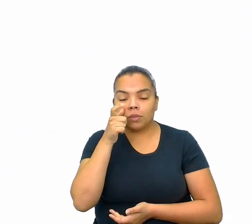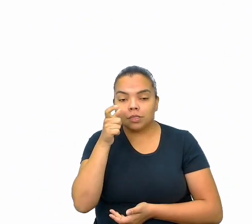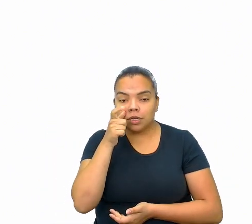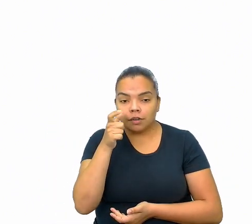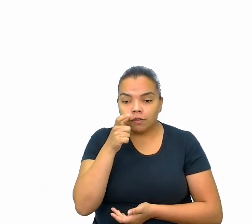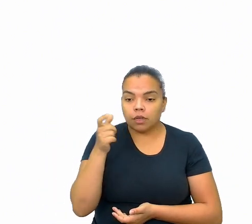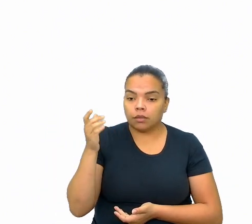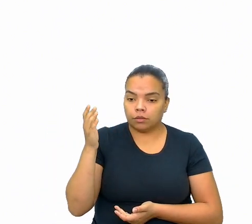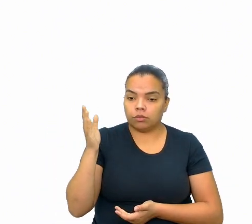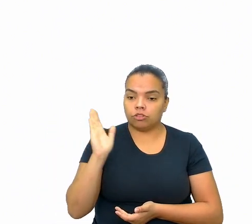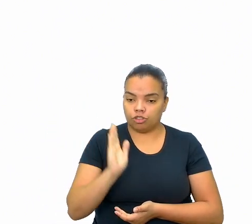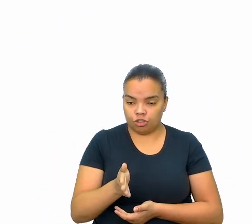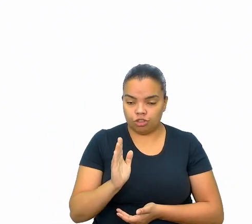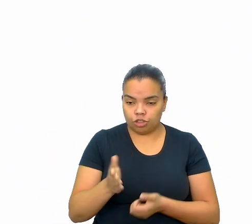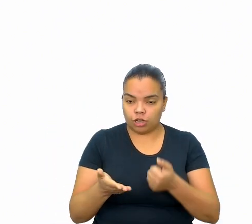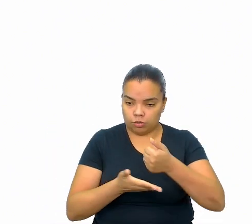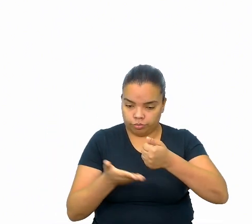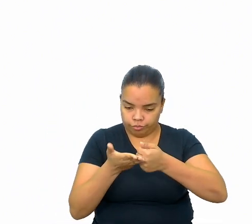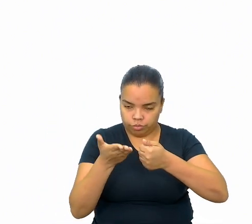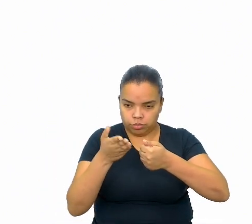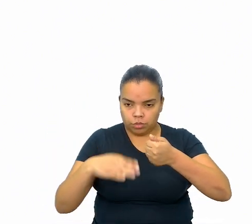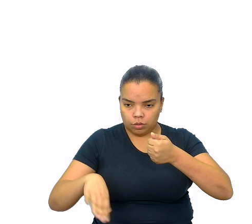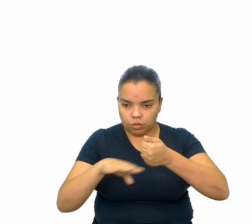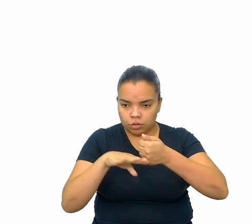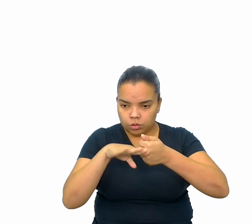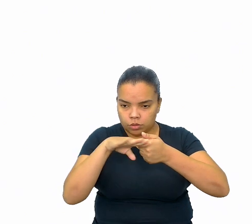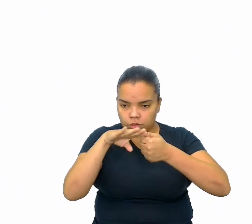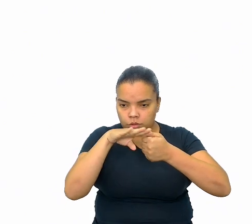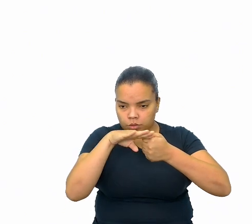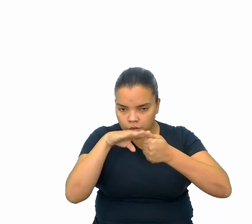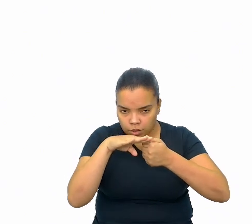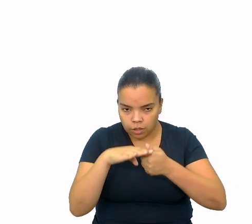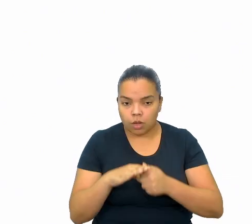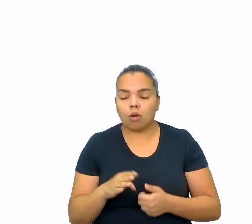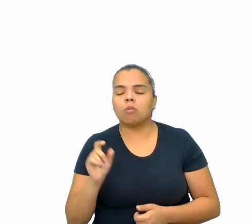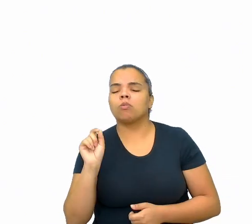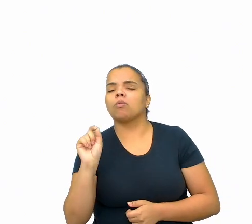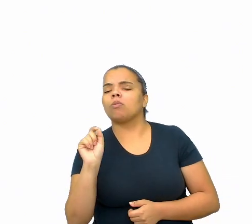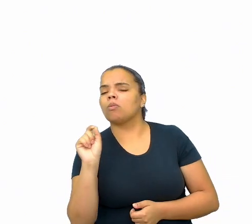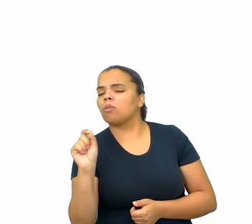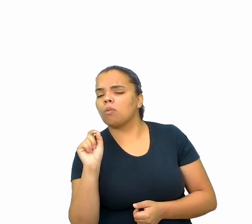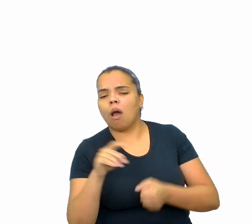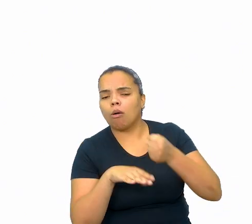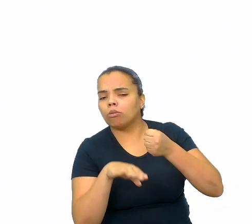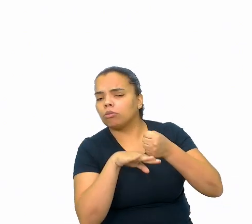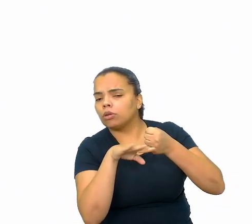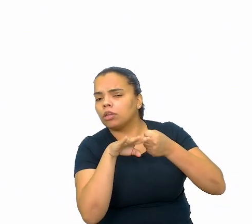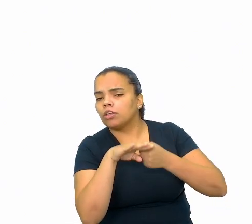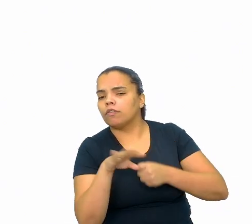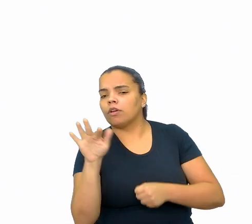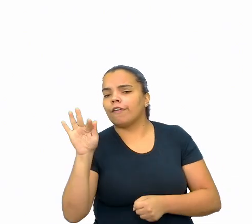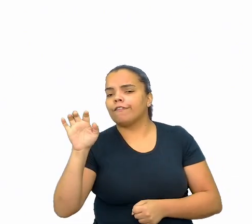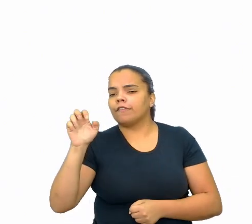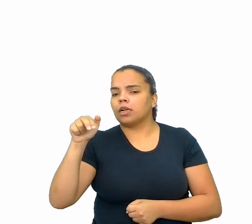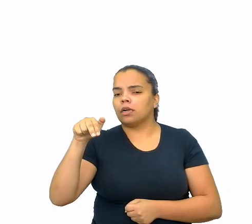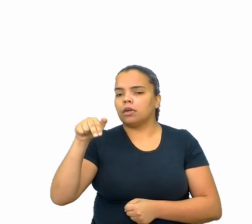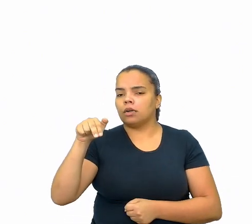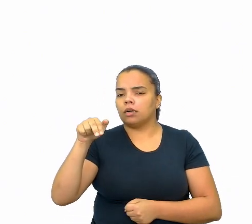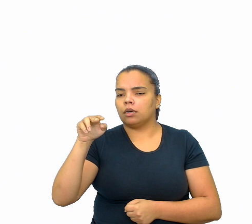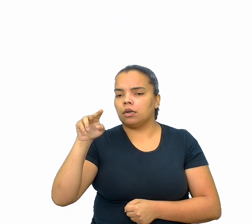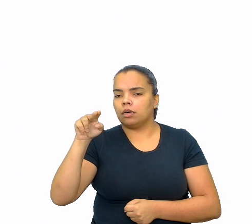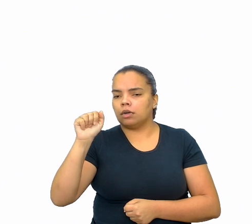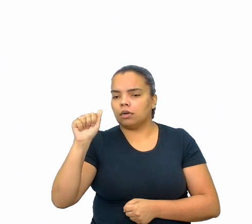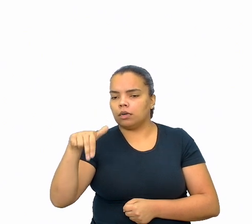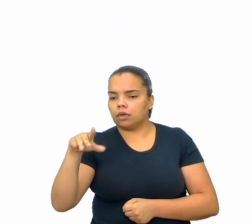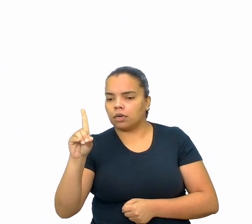os níveis que já foram citados, qual nível talvez a Fernanda se encontre, né? Se é no nível